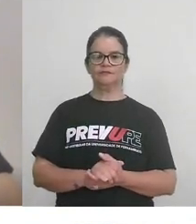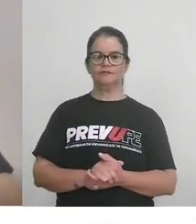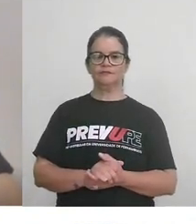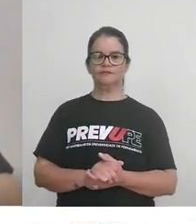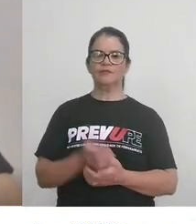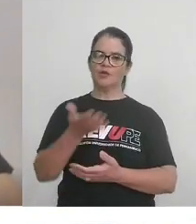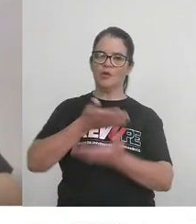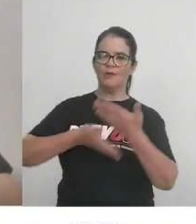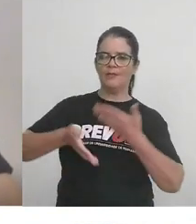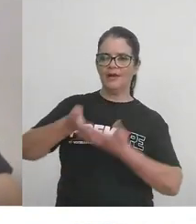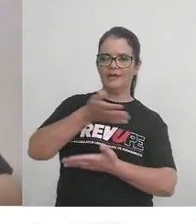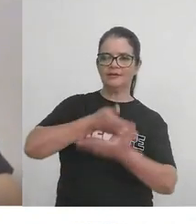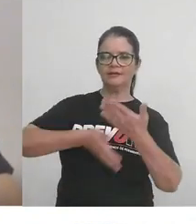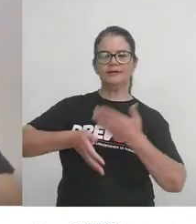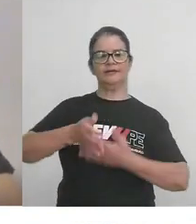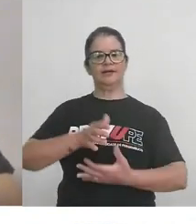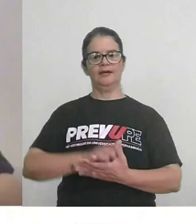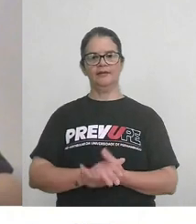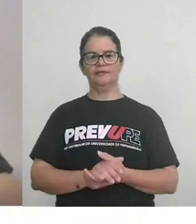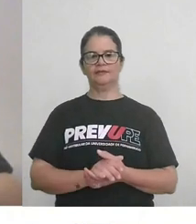Compartilhar.